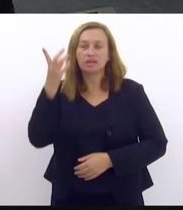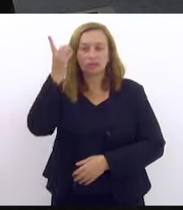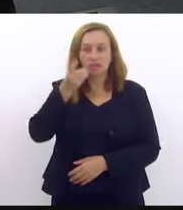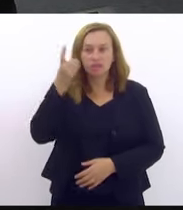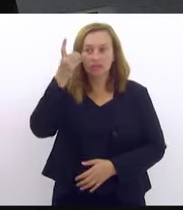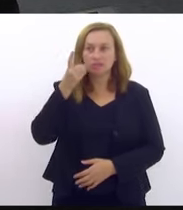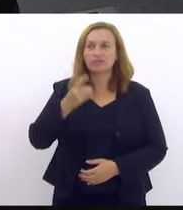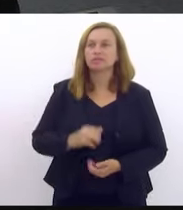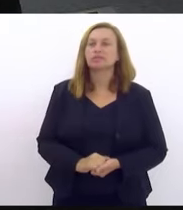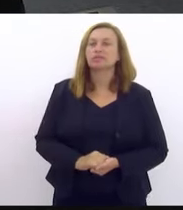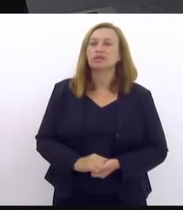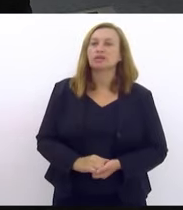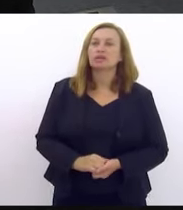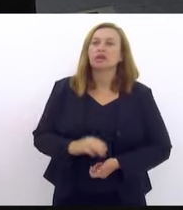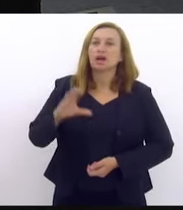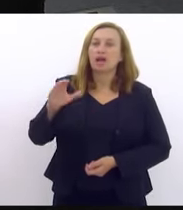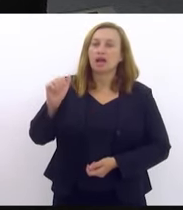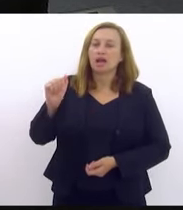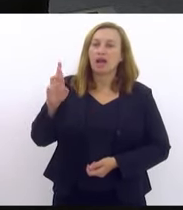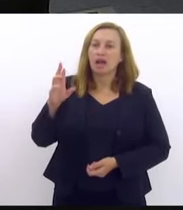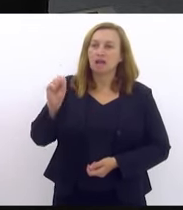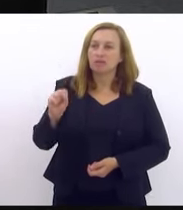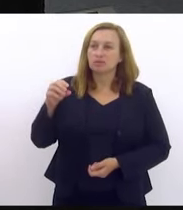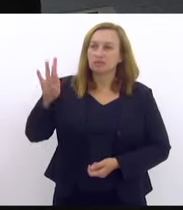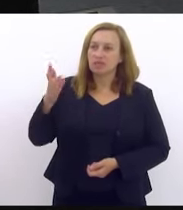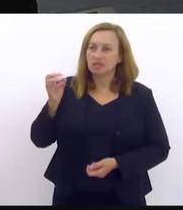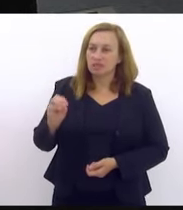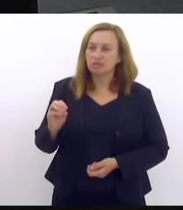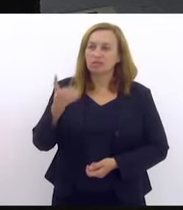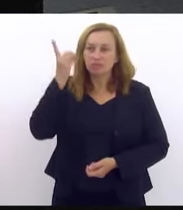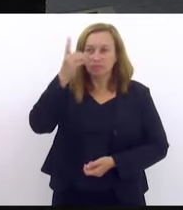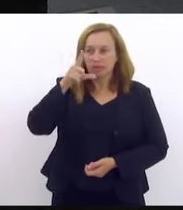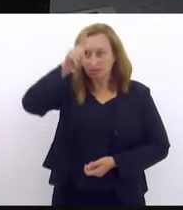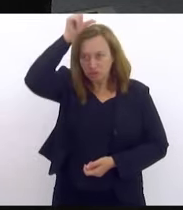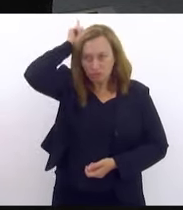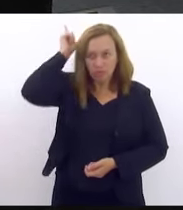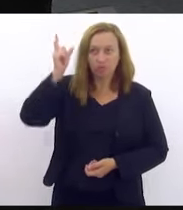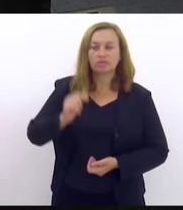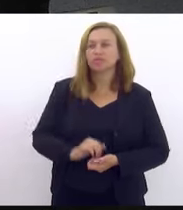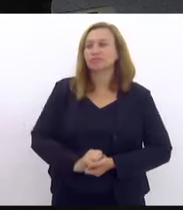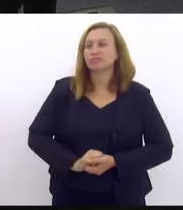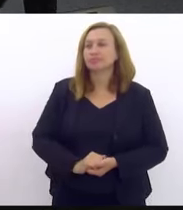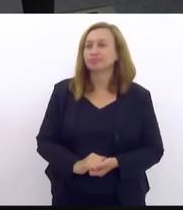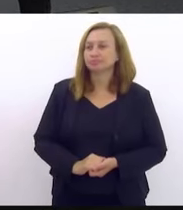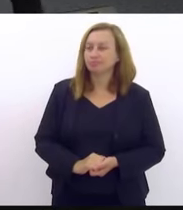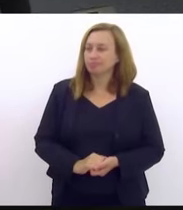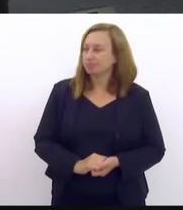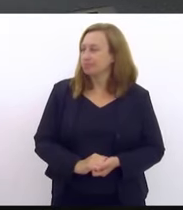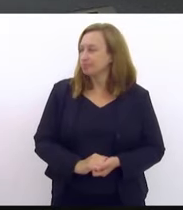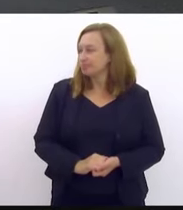Deputado Carlos Macedo. Luiz. Luiz Paulo. Luiz.